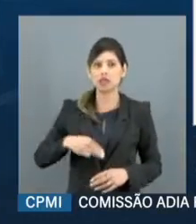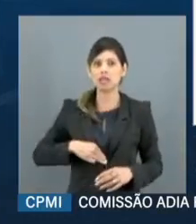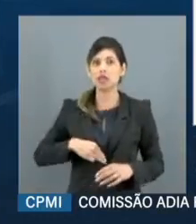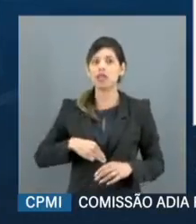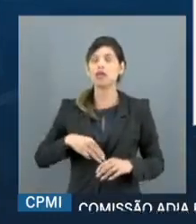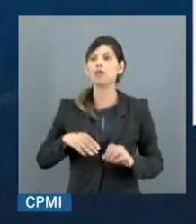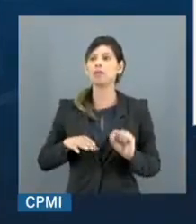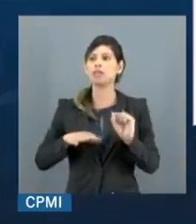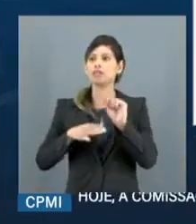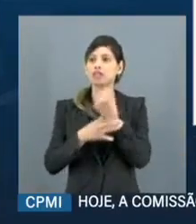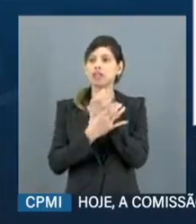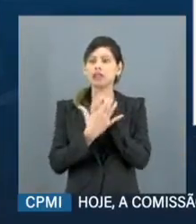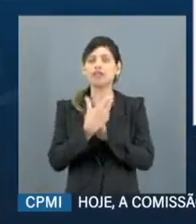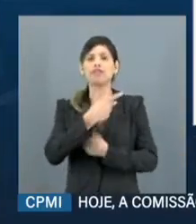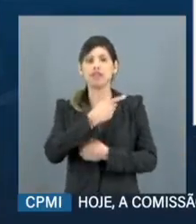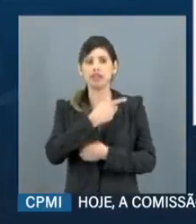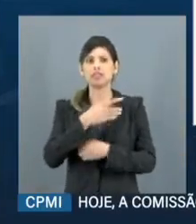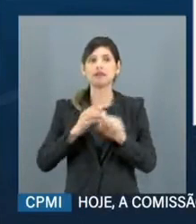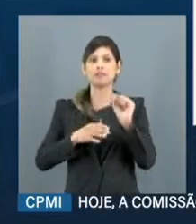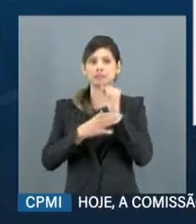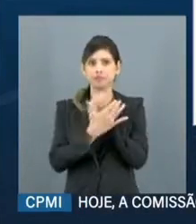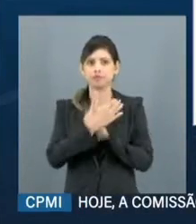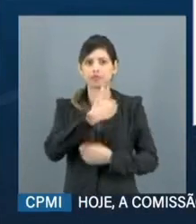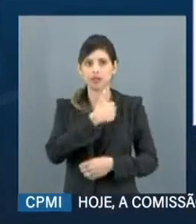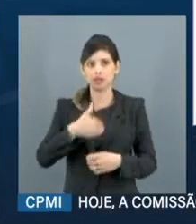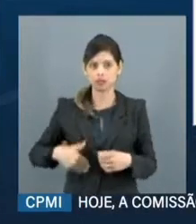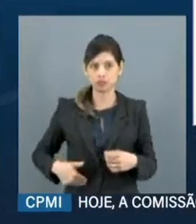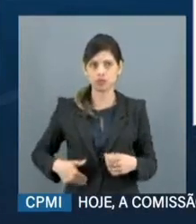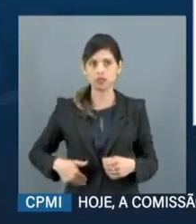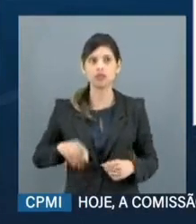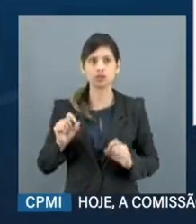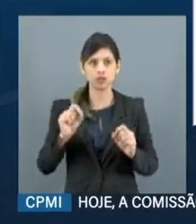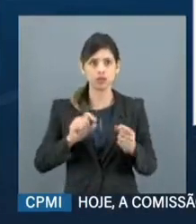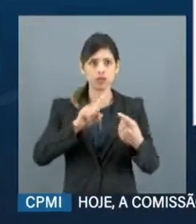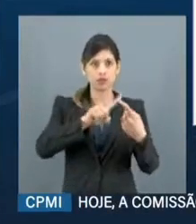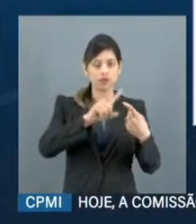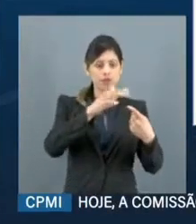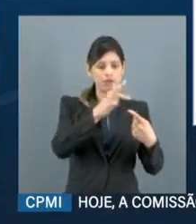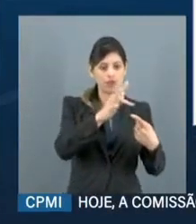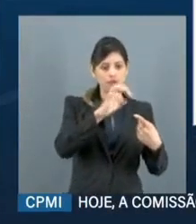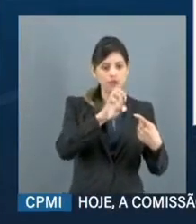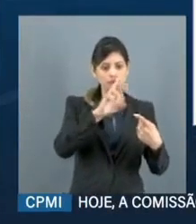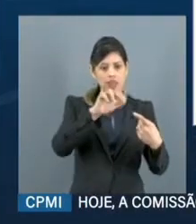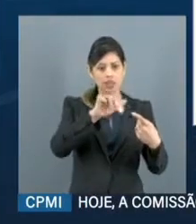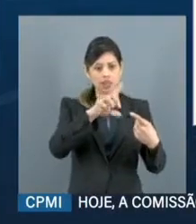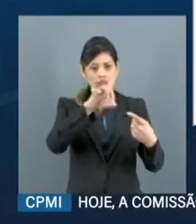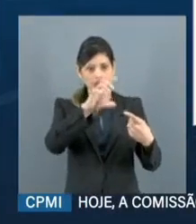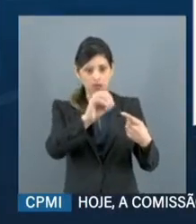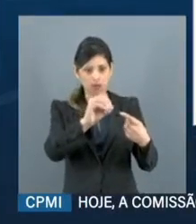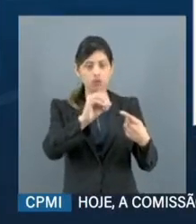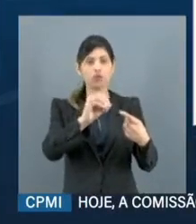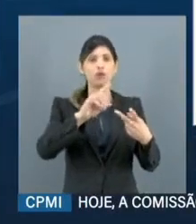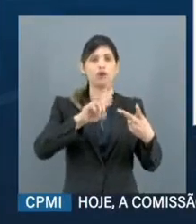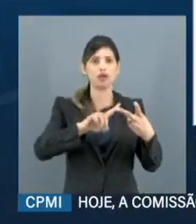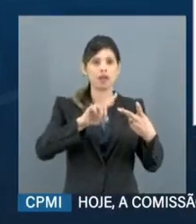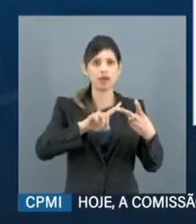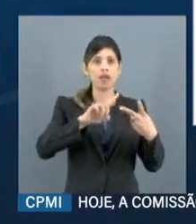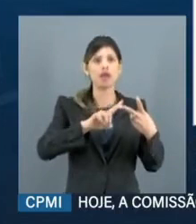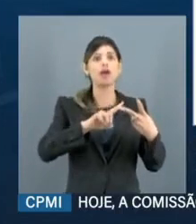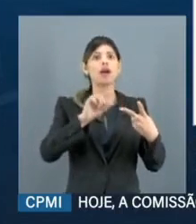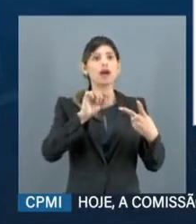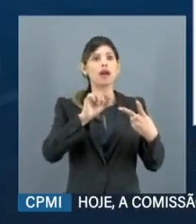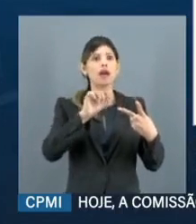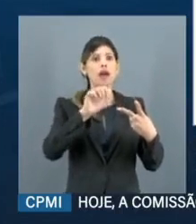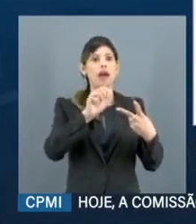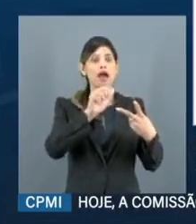Participam ali da reunião o ministro da Defesa, Fernando Azevedo, o secretário-geral do Ministério da Defesa,